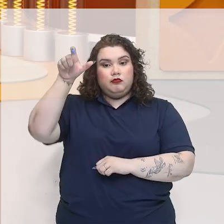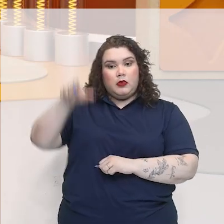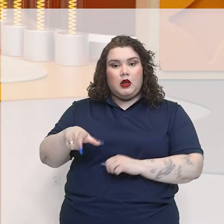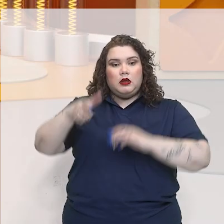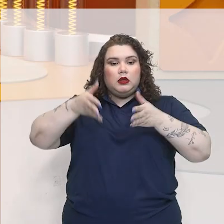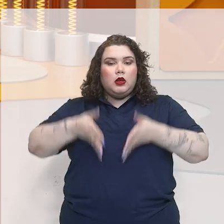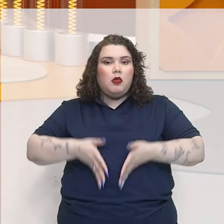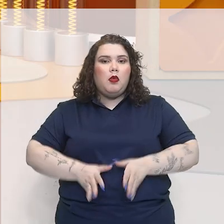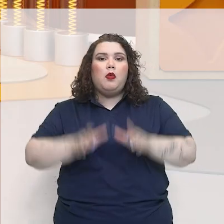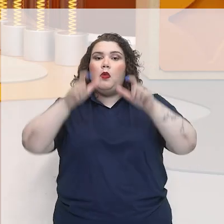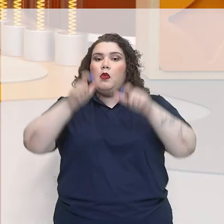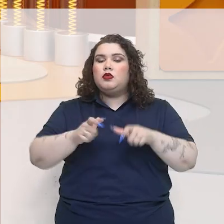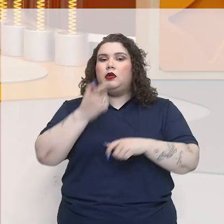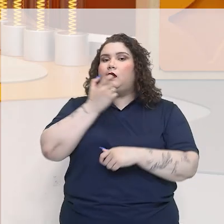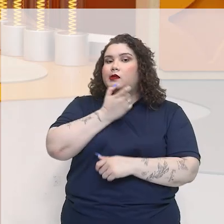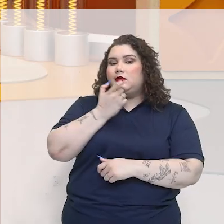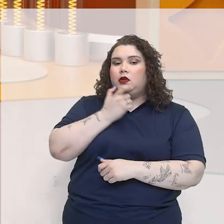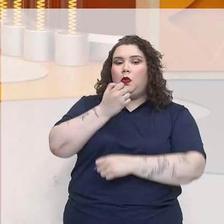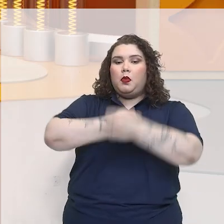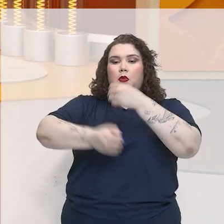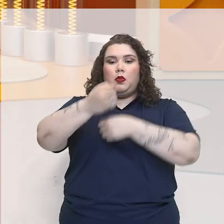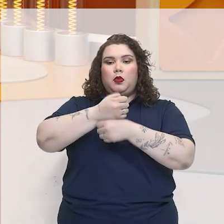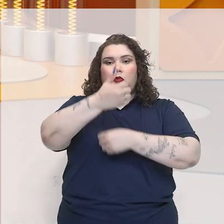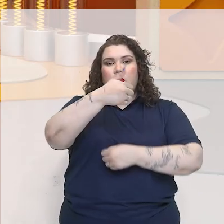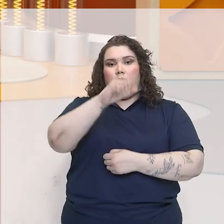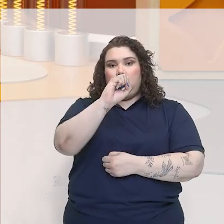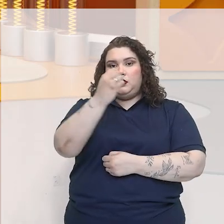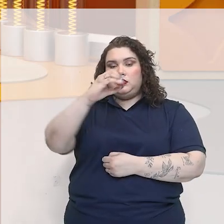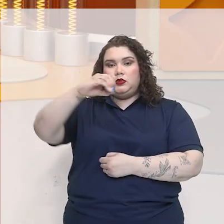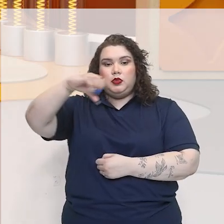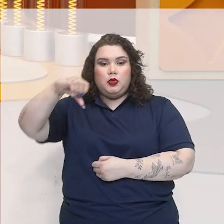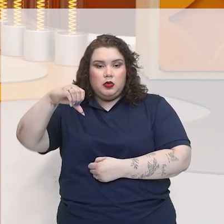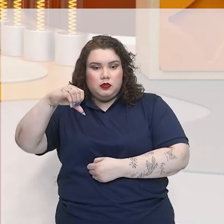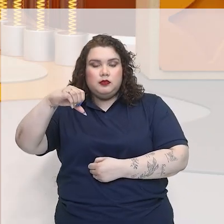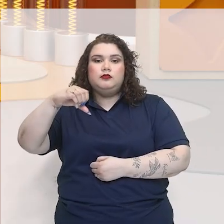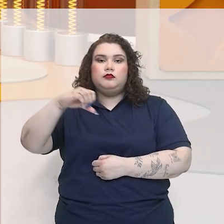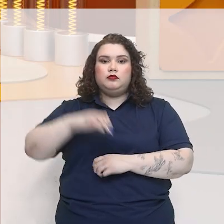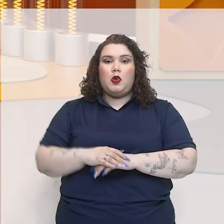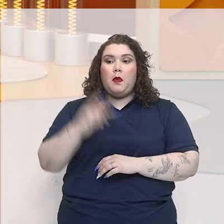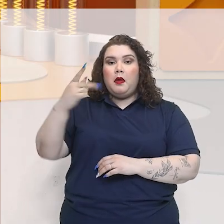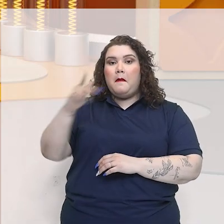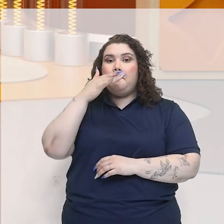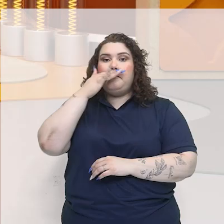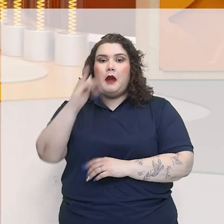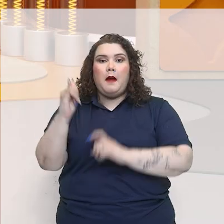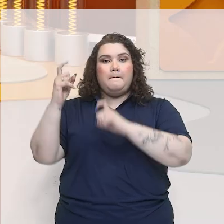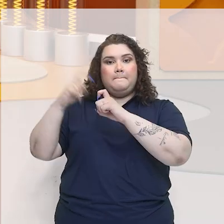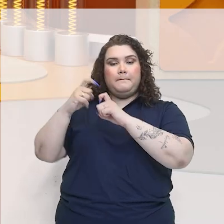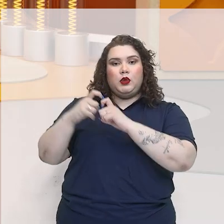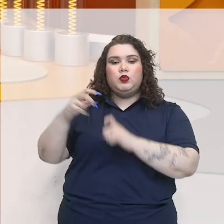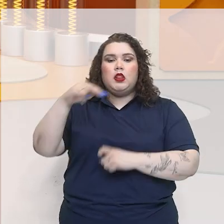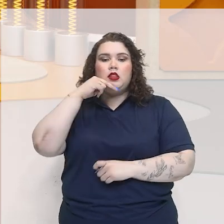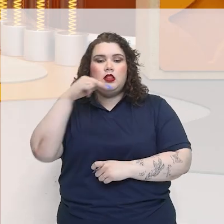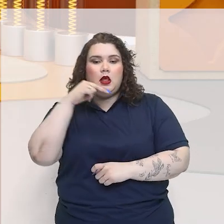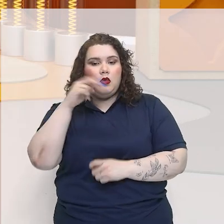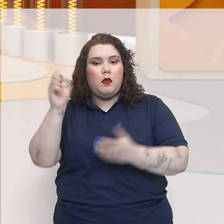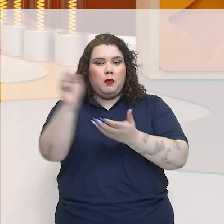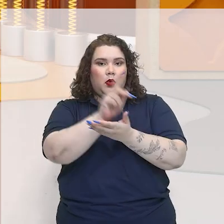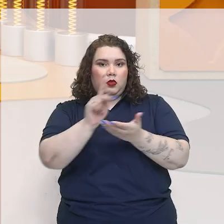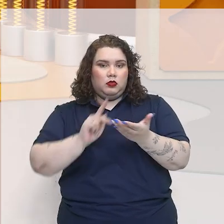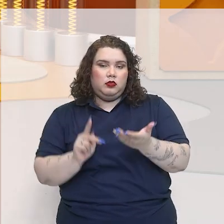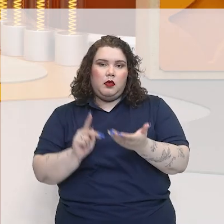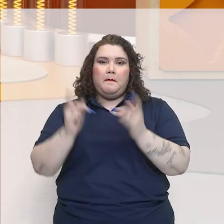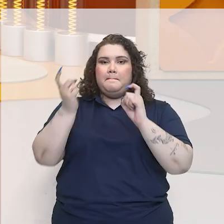ele nasce, então, lá na Inglaterra, em 1809. Era filho de médico e neto de poeta, tá?